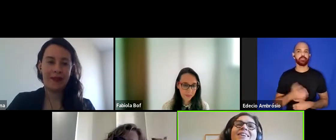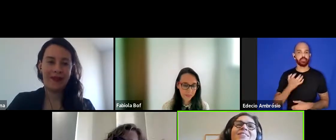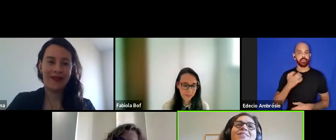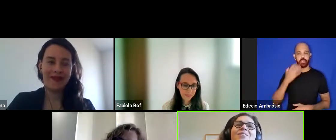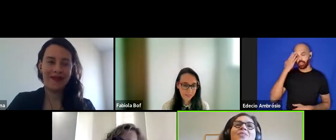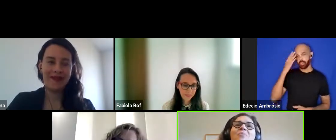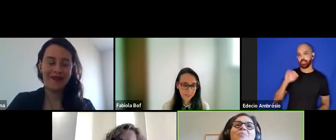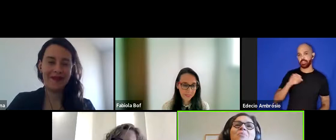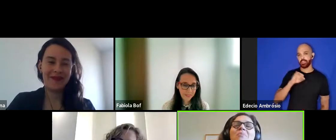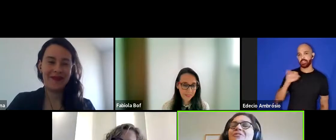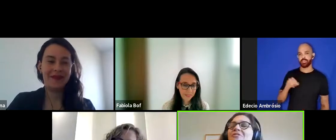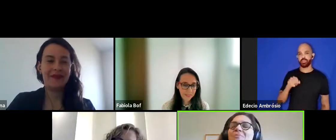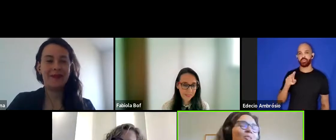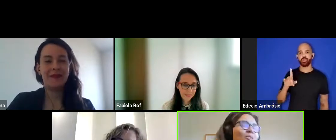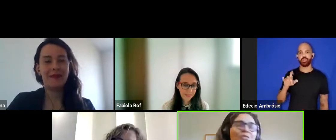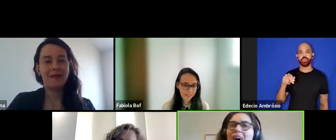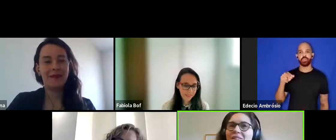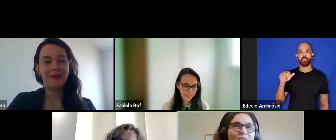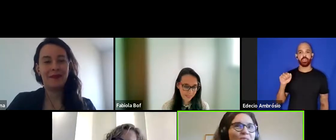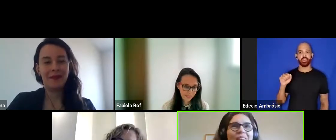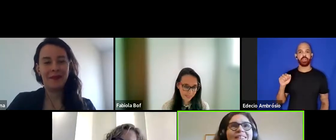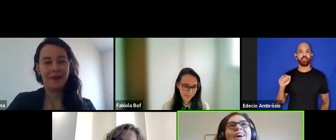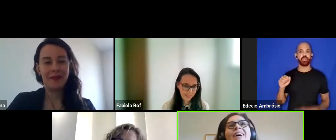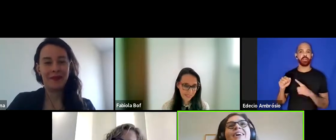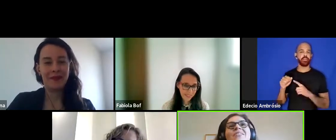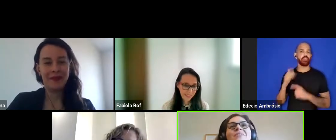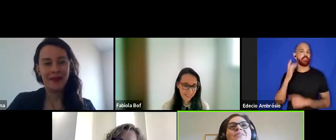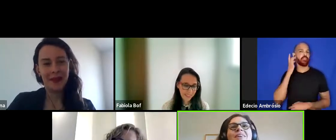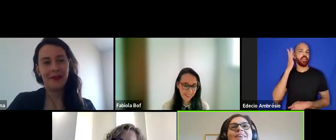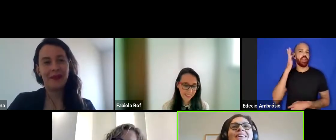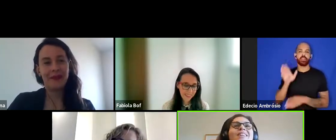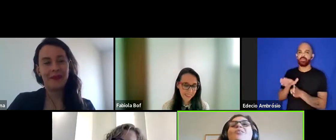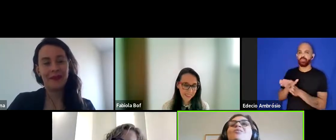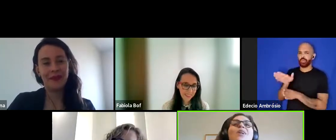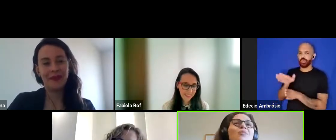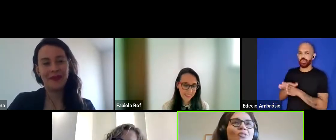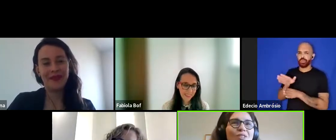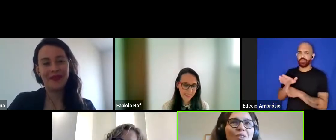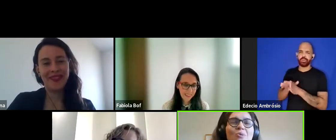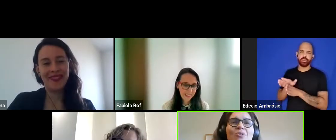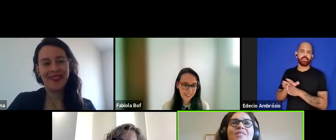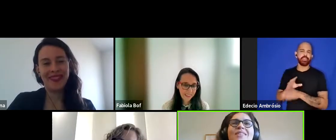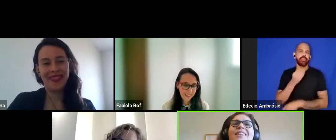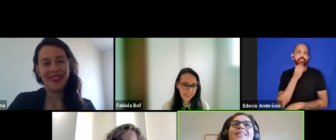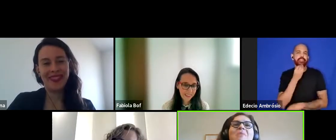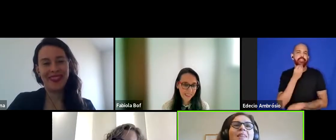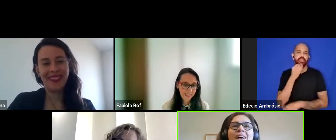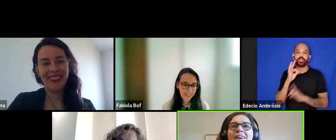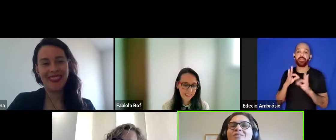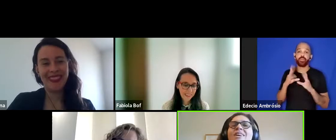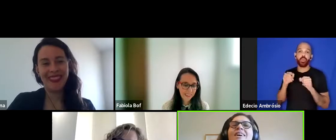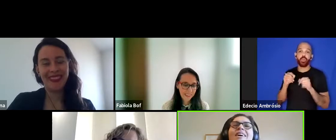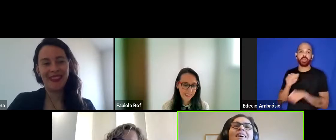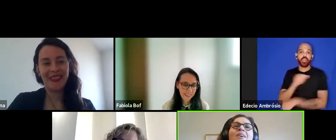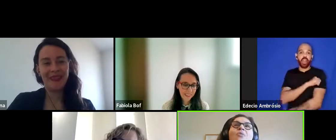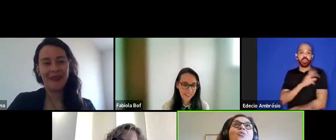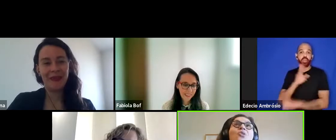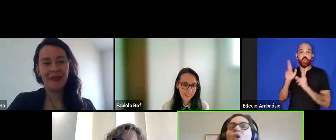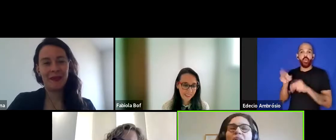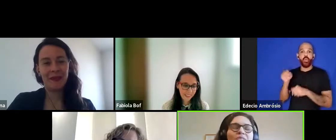Juliana. Foi muito fácil te orientar. Queria que todos os alunos fossem como você,